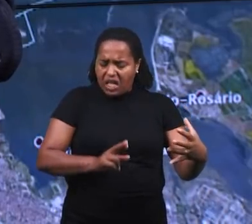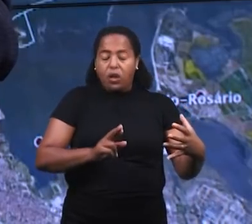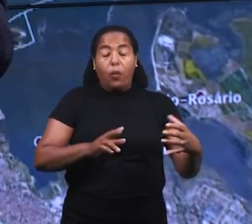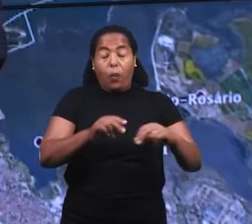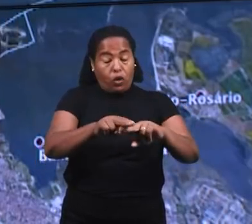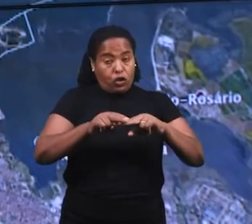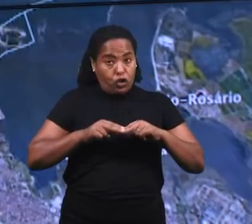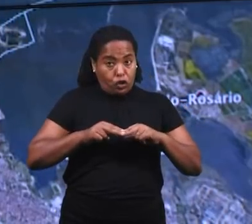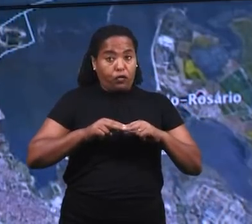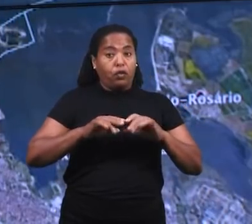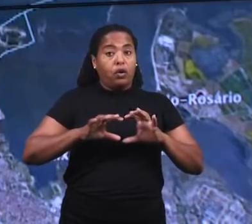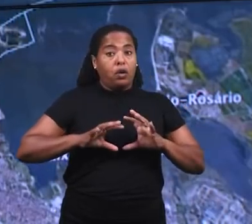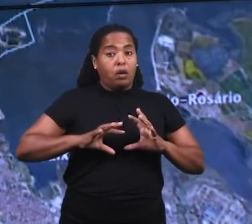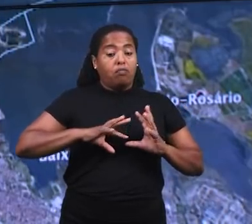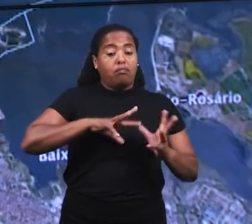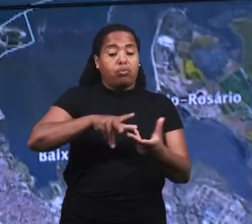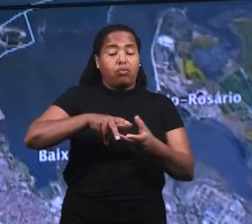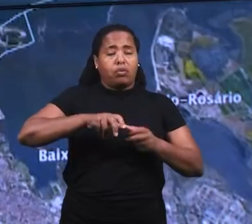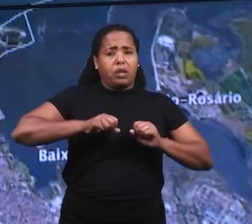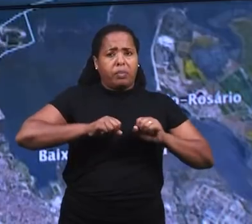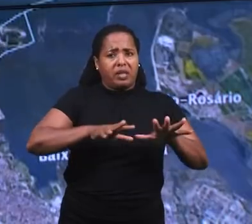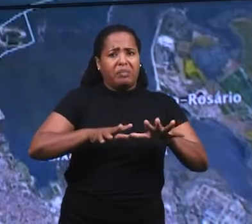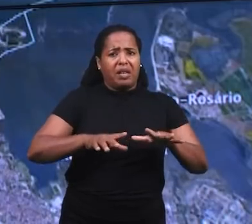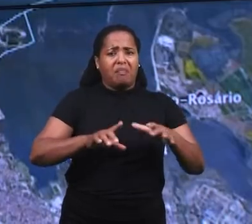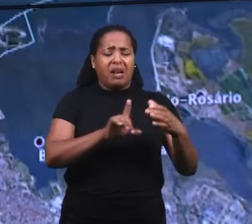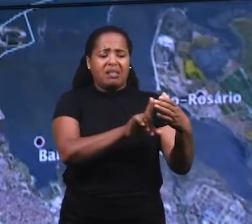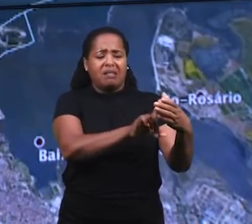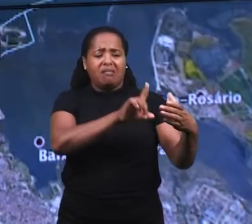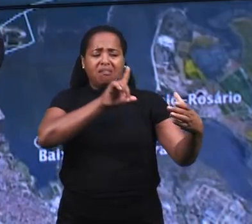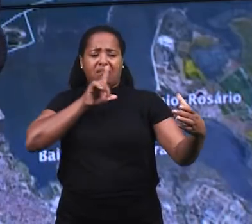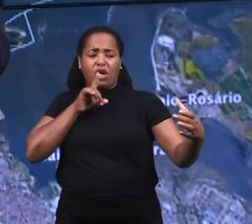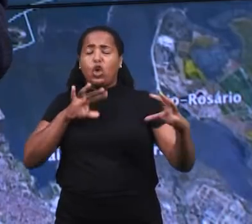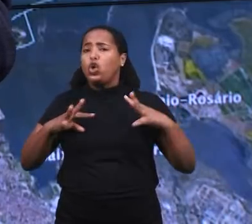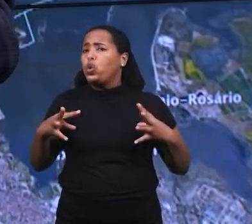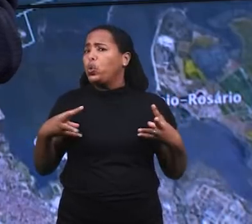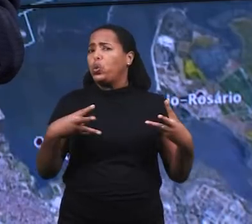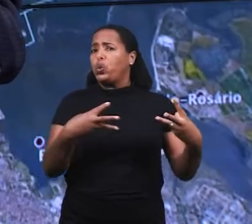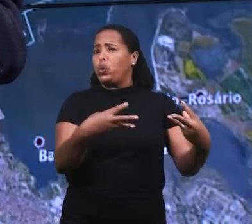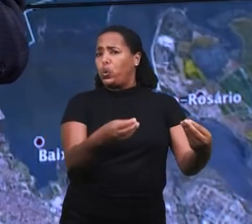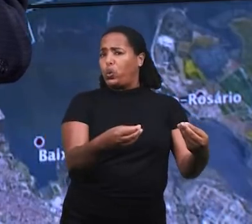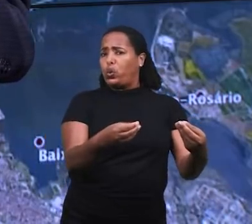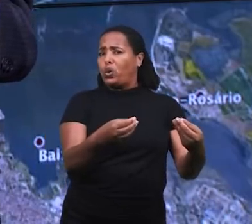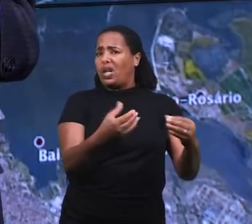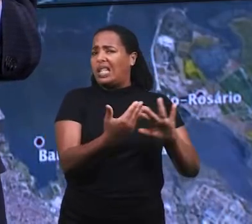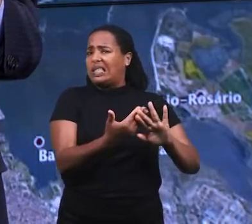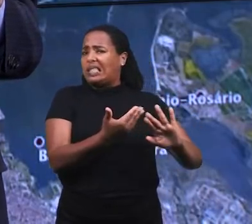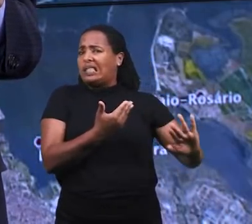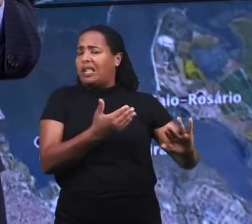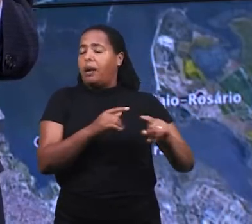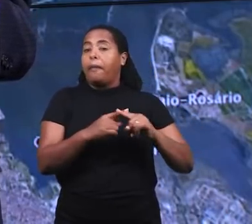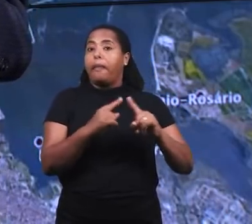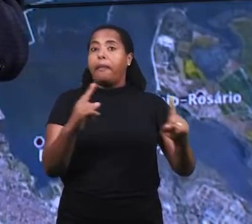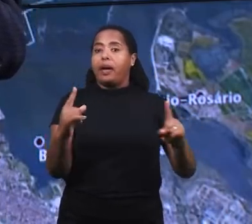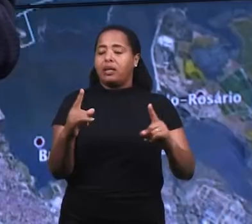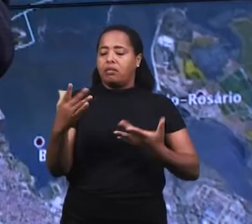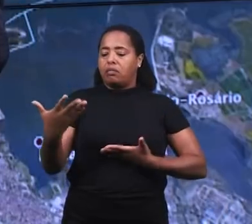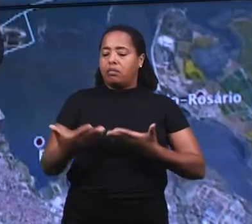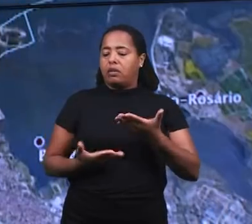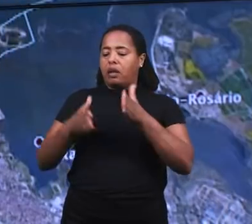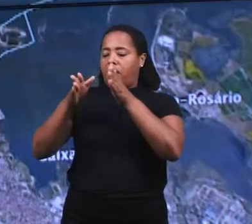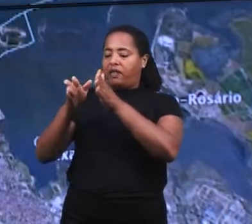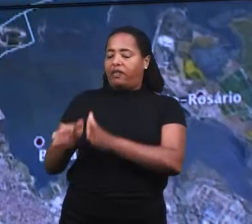social, não só em razão, naturalmente, de uma pandemia, mas é o homem isolado nas suas coisas. Esse distanciamento social